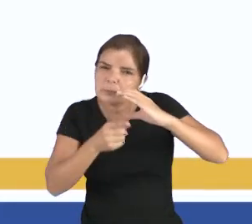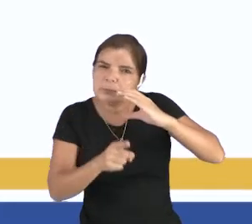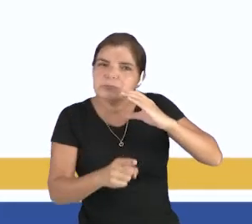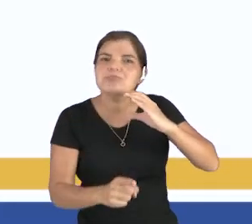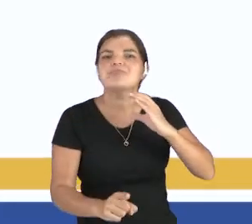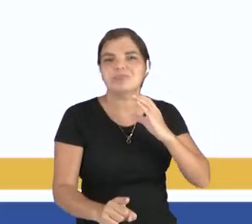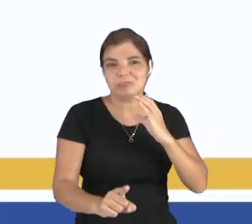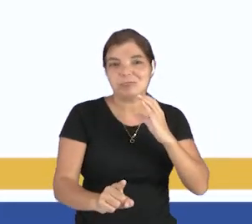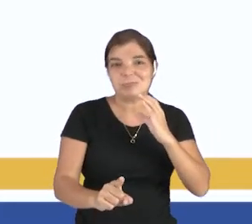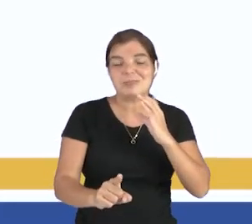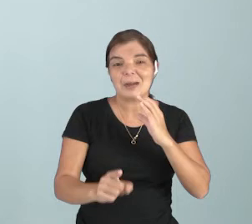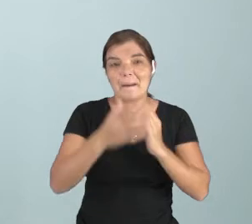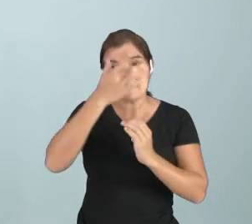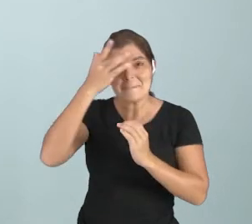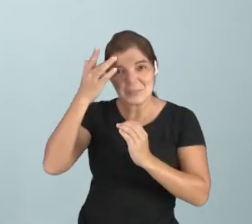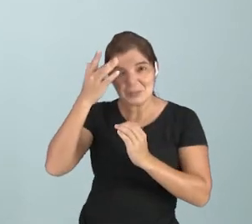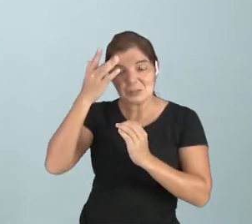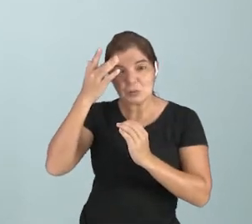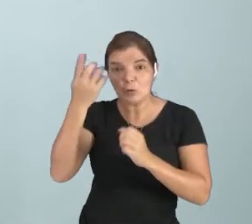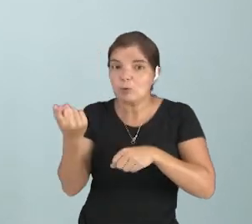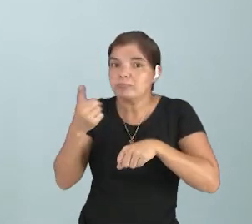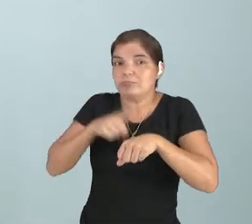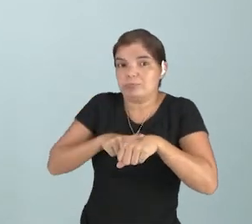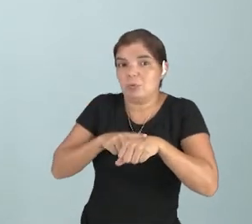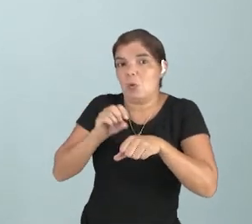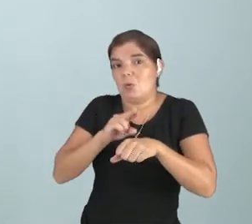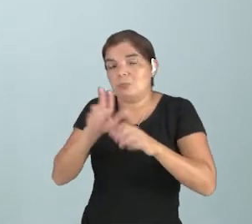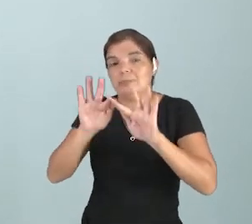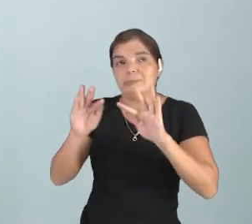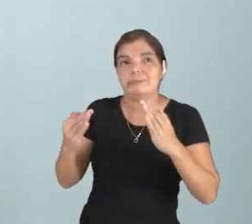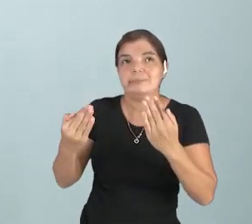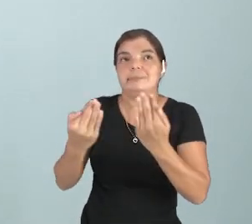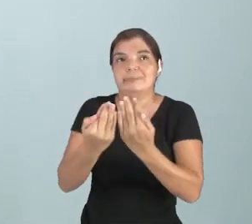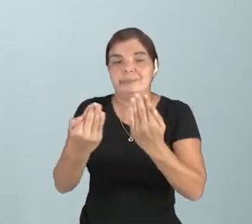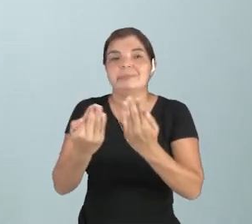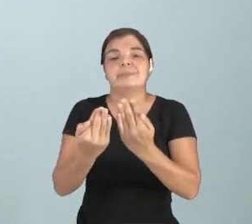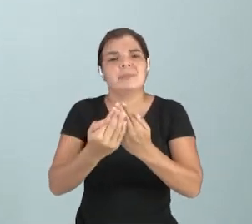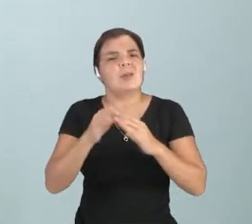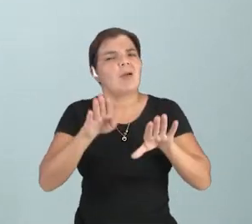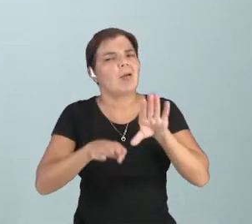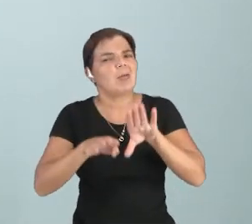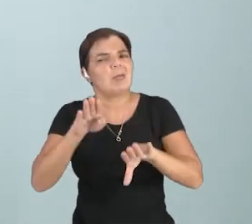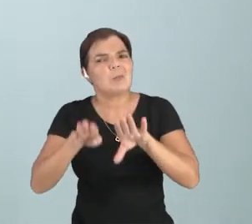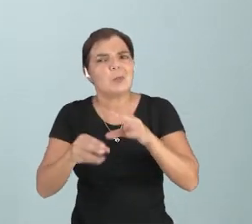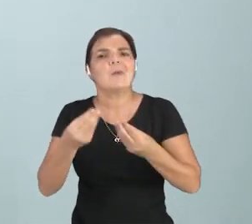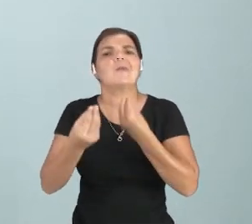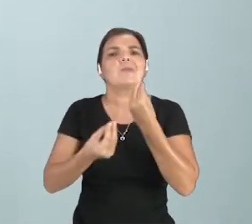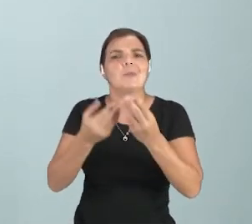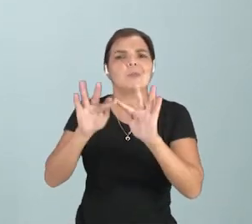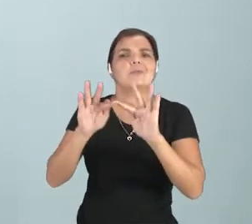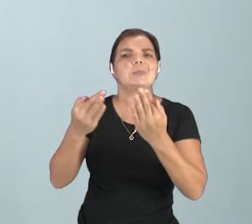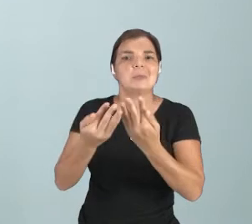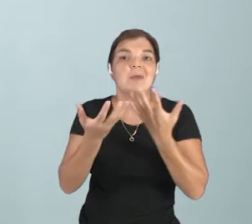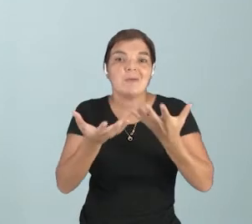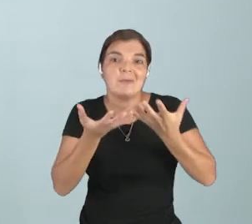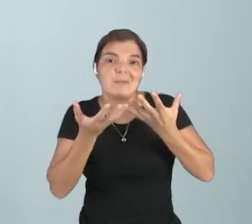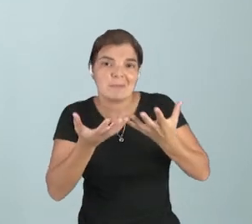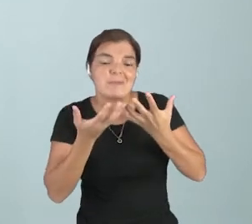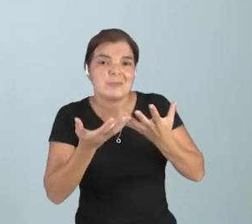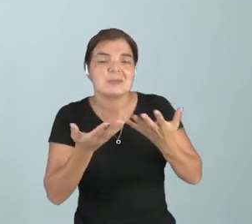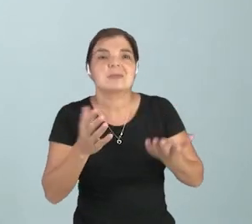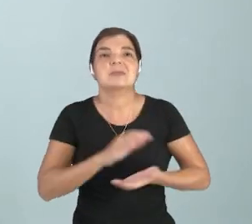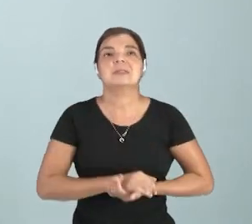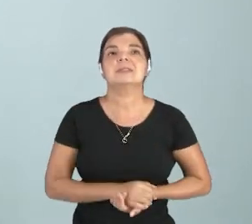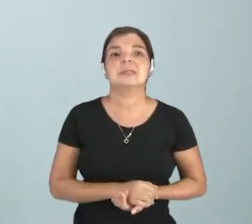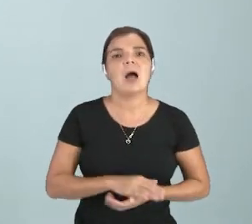Que vai justamente na pessoa que foi afetada ou em familiares, né? Aí depende muito do que a família vai buscar nesse